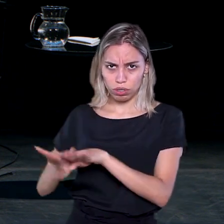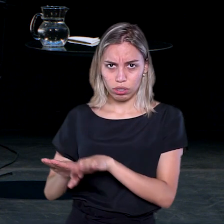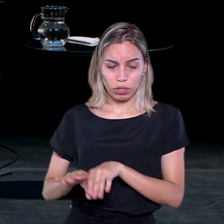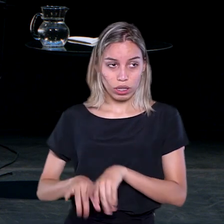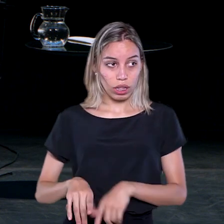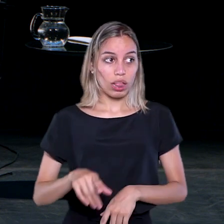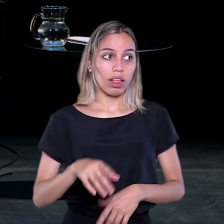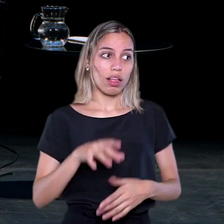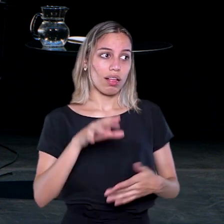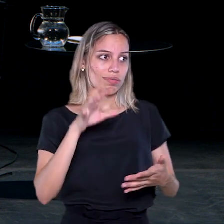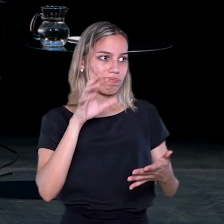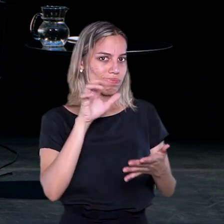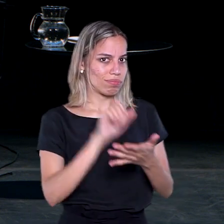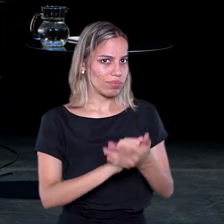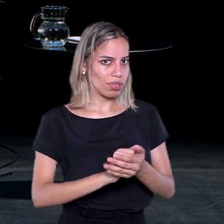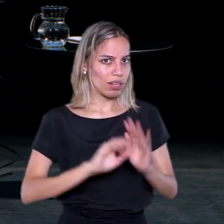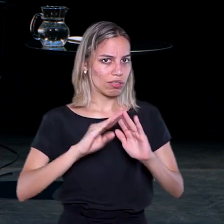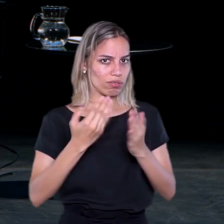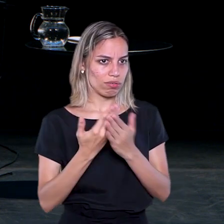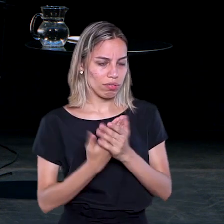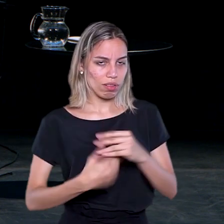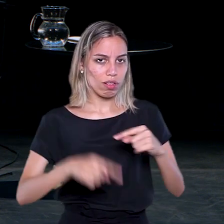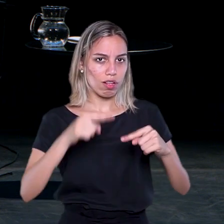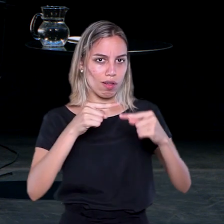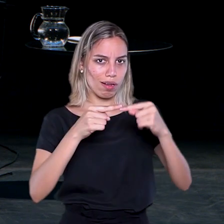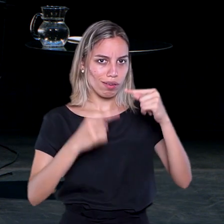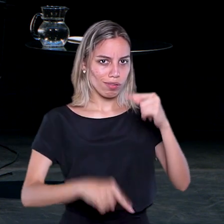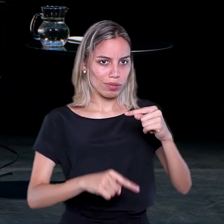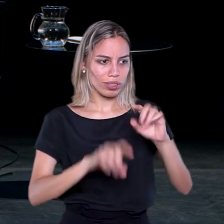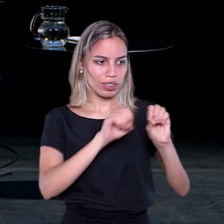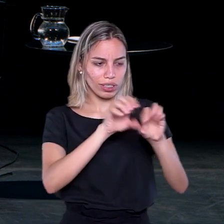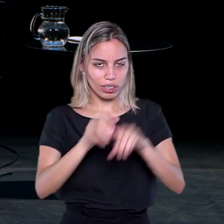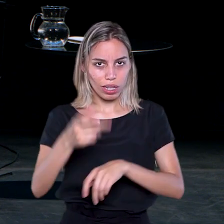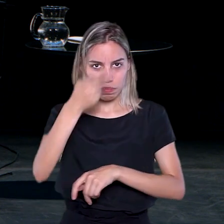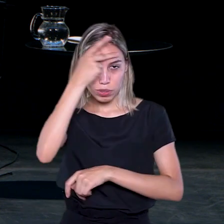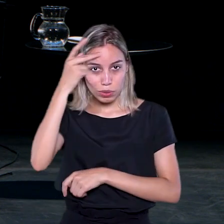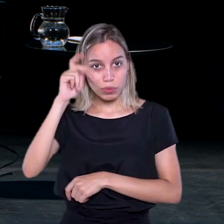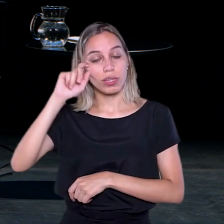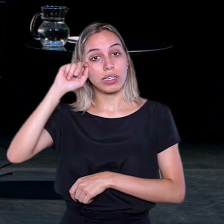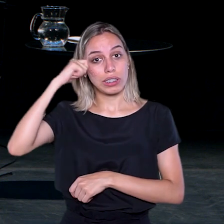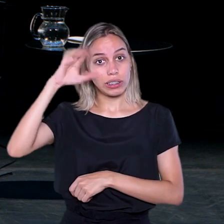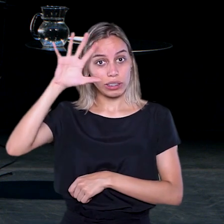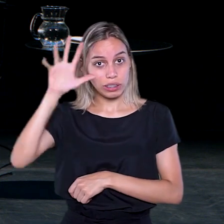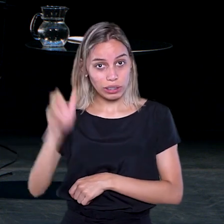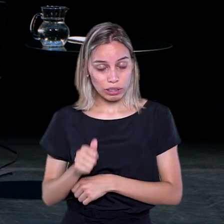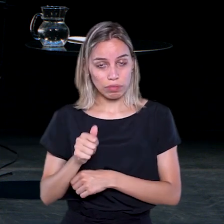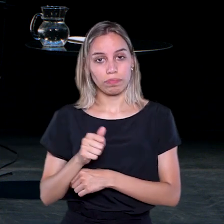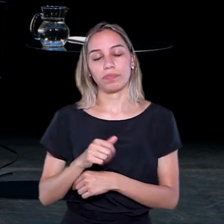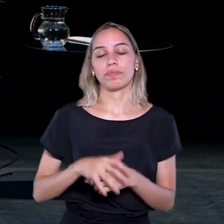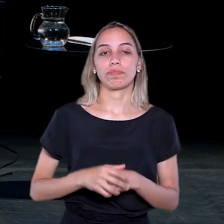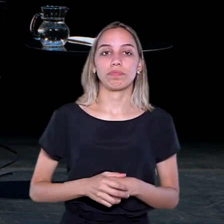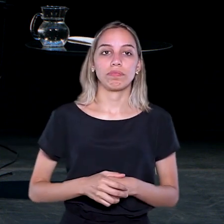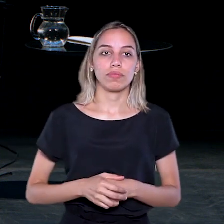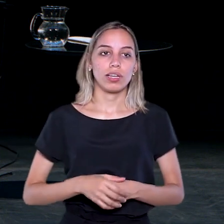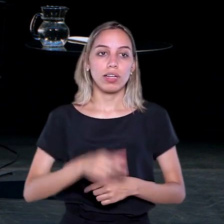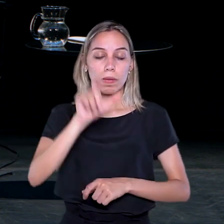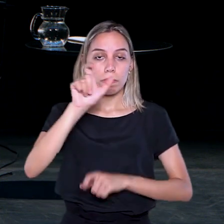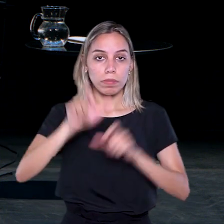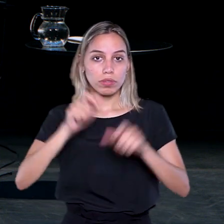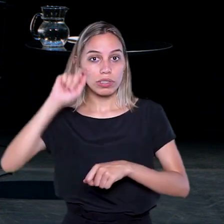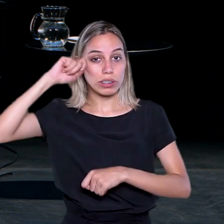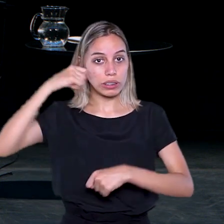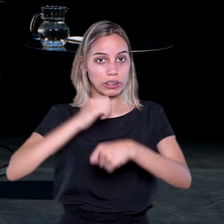a matricular, a frequentar a escola. Tem proibição de ensinar pessoas escravizadas. Eu falo escravizadas, mas na legislação tem